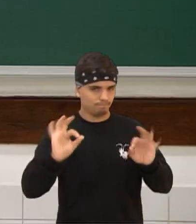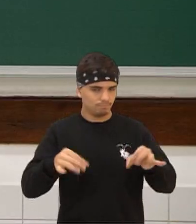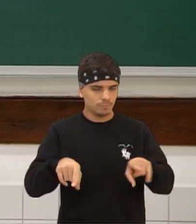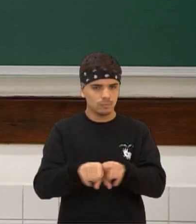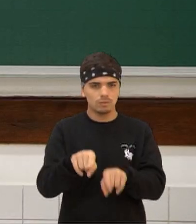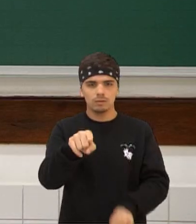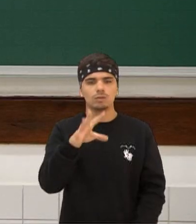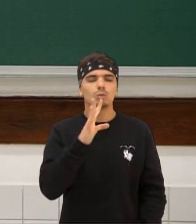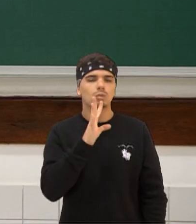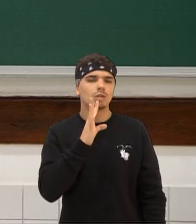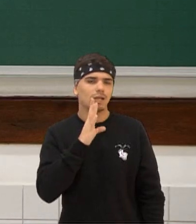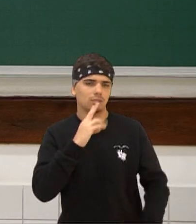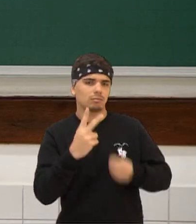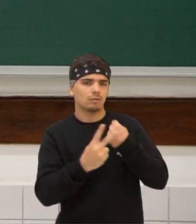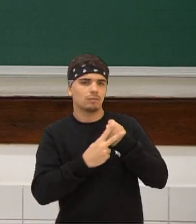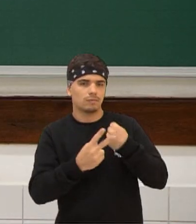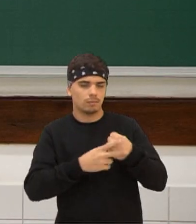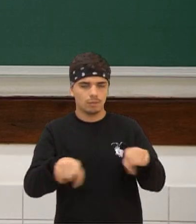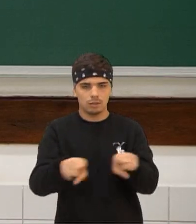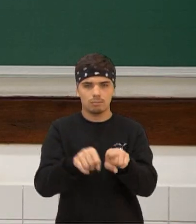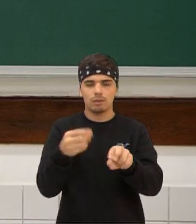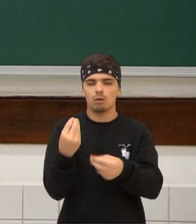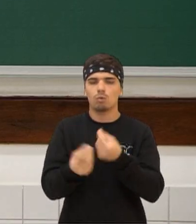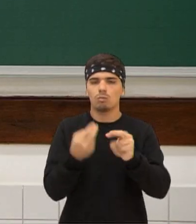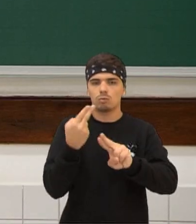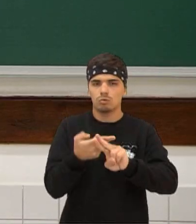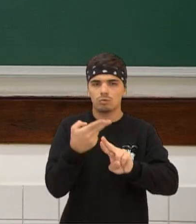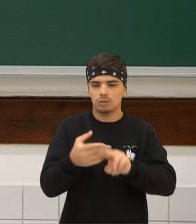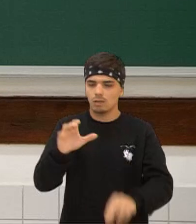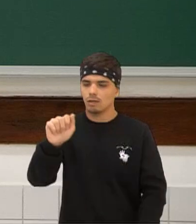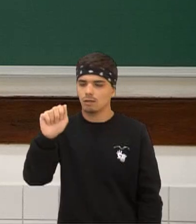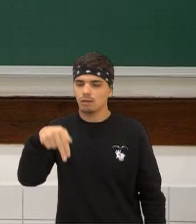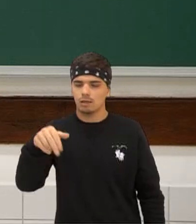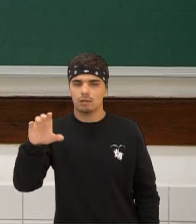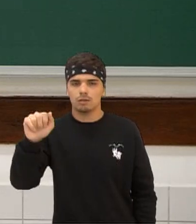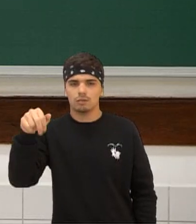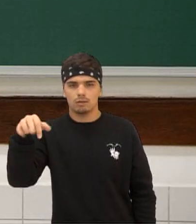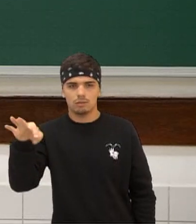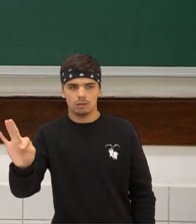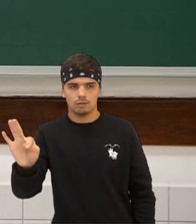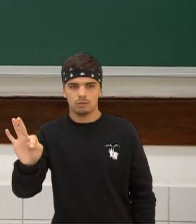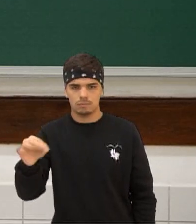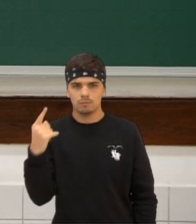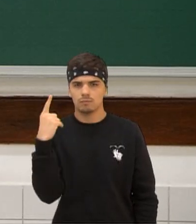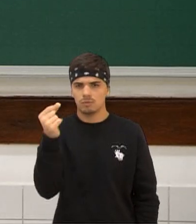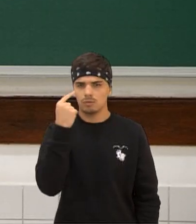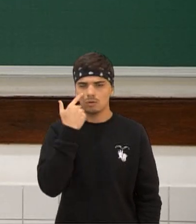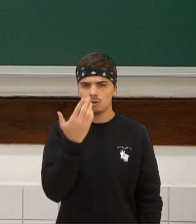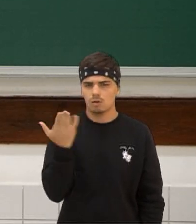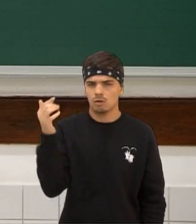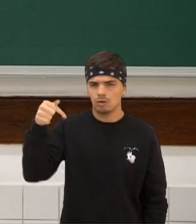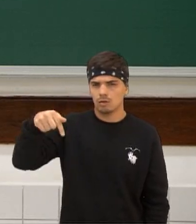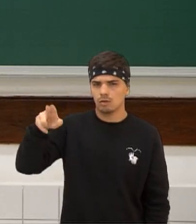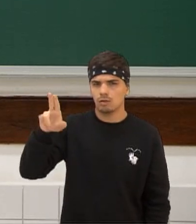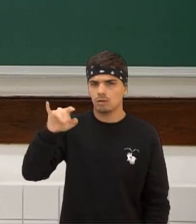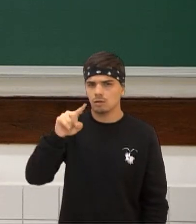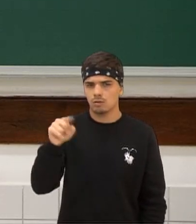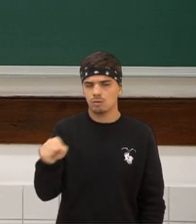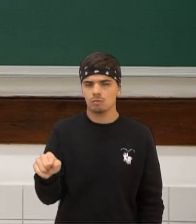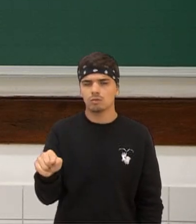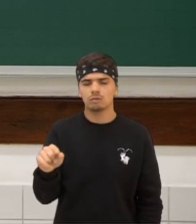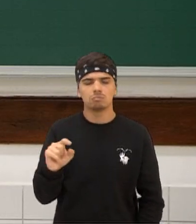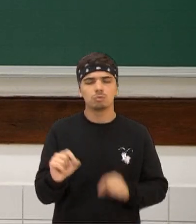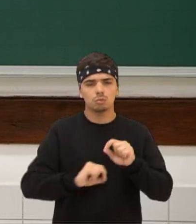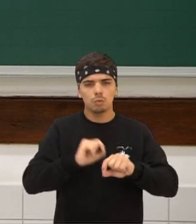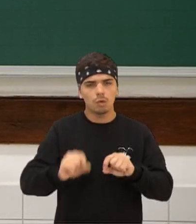verbos Você já conhece o uso do que a new quente era só para a gente relembrar Tranquilo então vamos lá quis time o que que é o que está